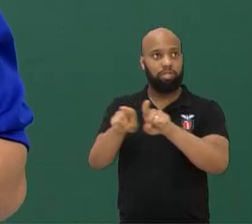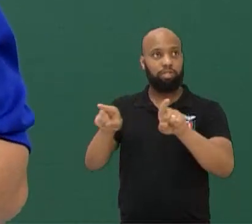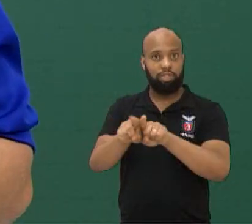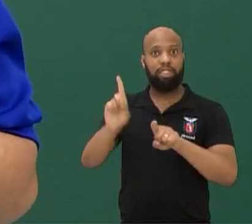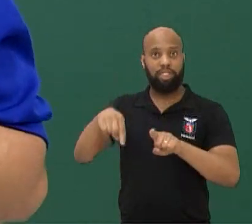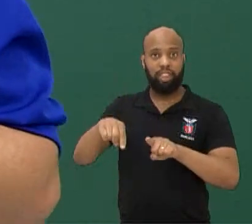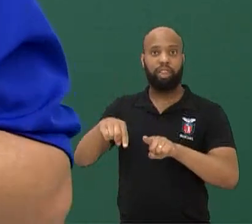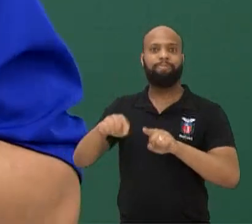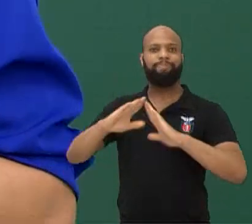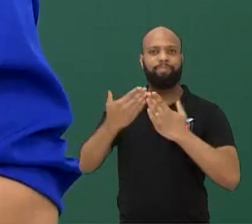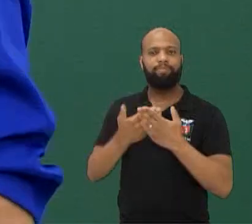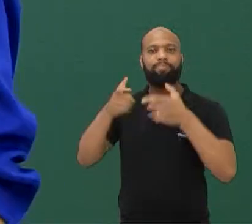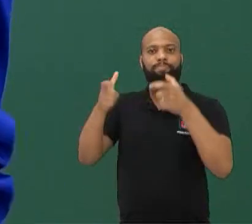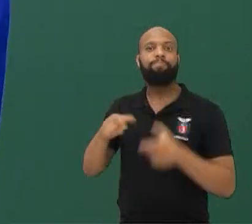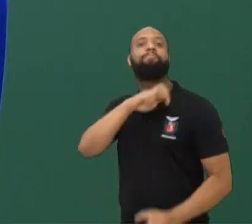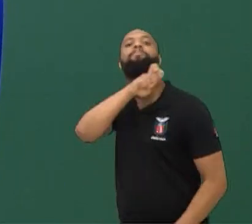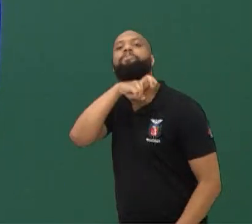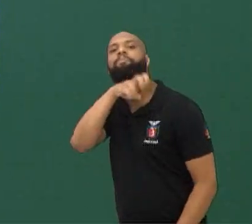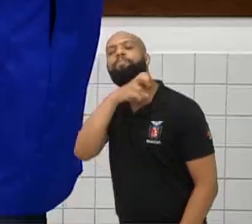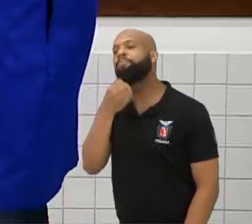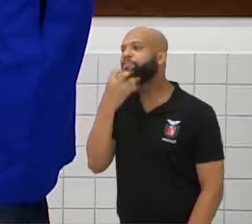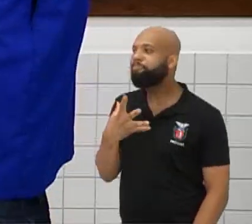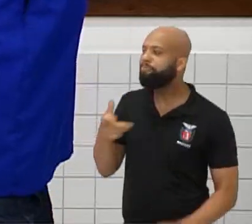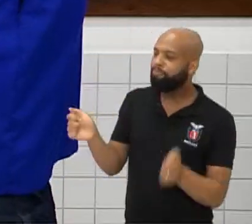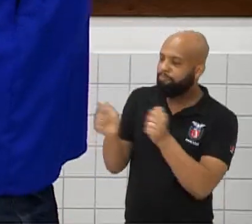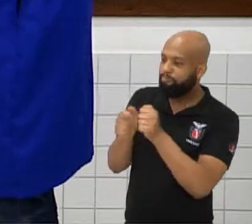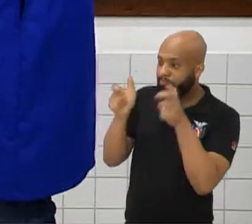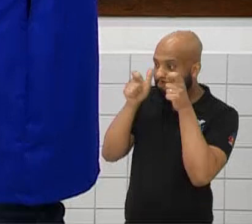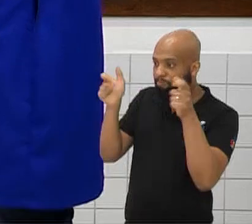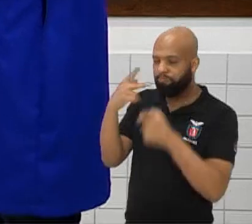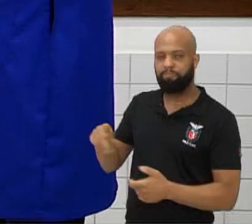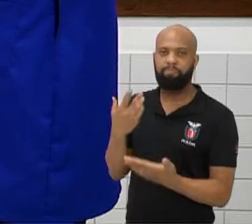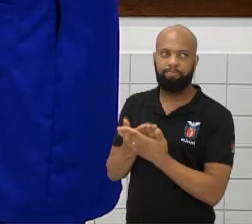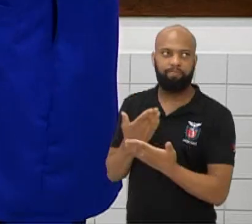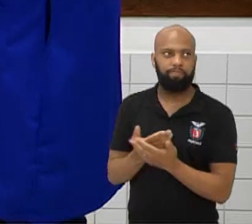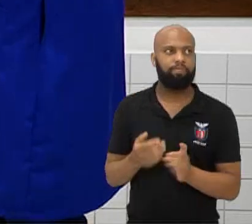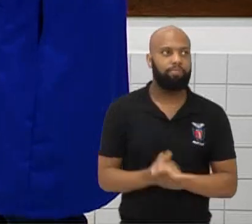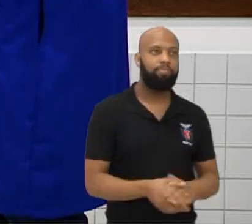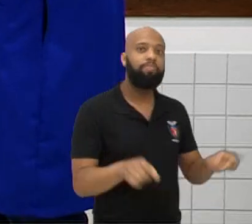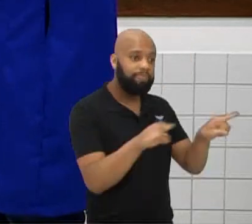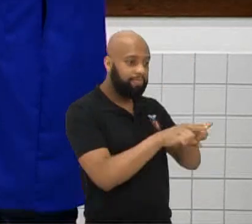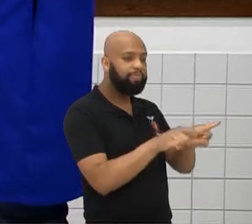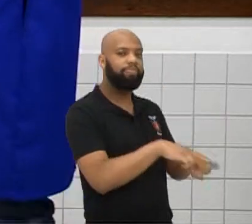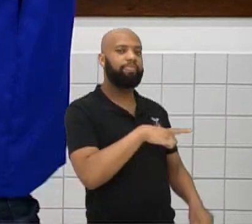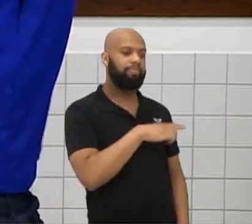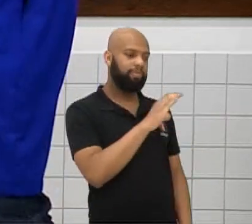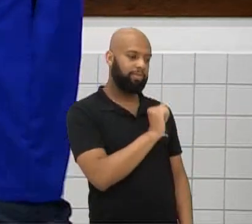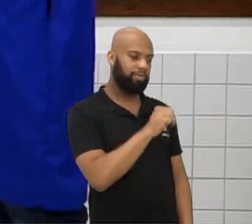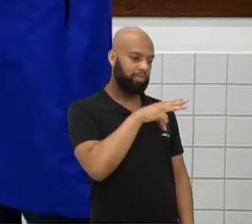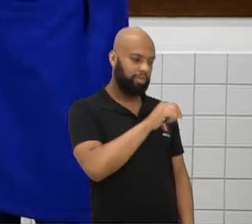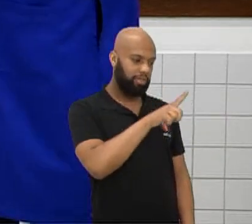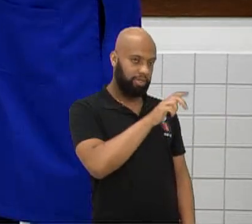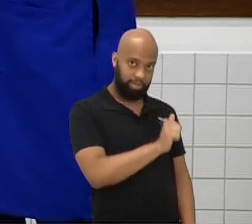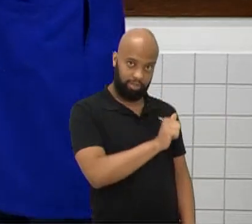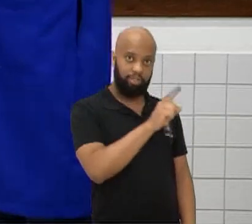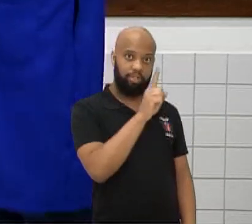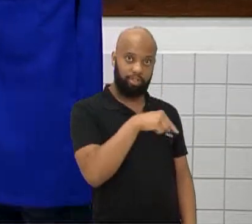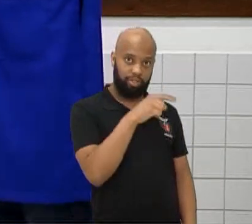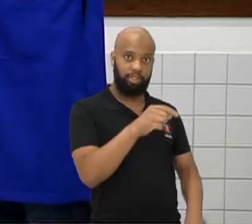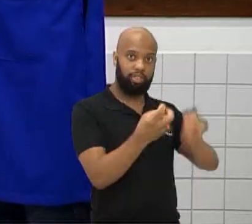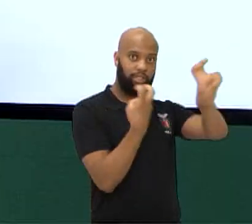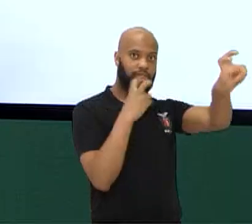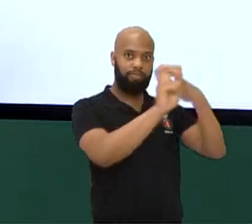de Cascavel. Isso aí, legal, tá ligado na aula. E continuamos aqui ainda com a Camila em Telemaco Borba, assistindo a nossa aula